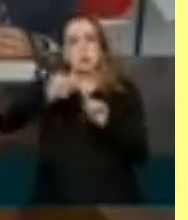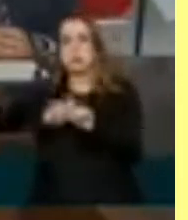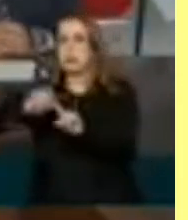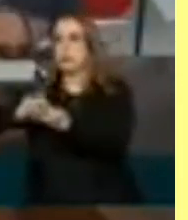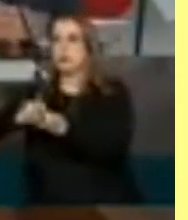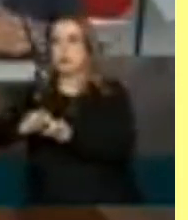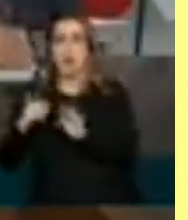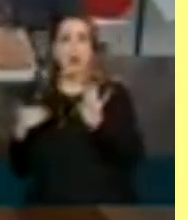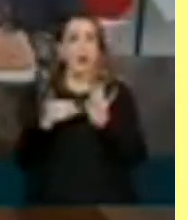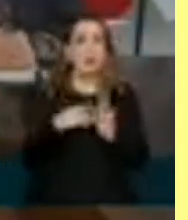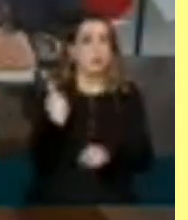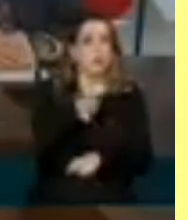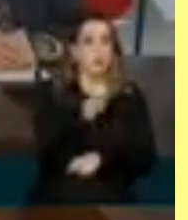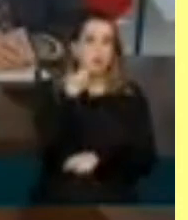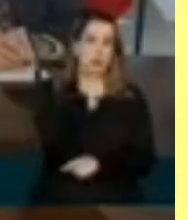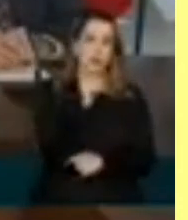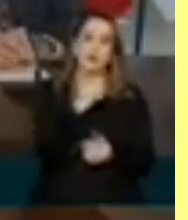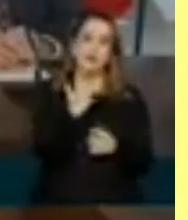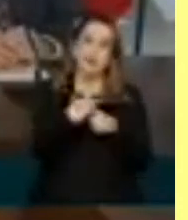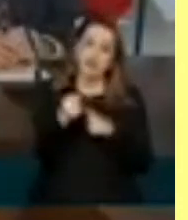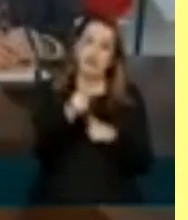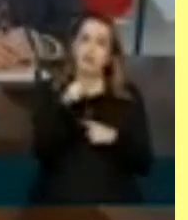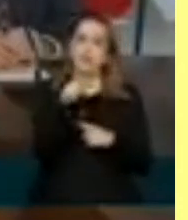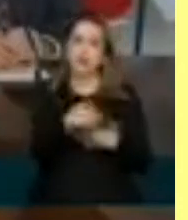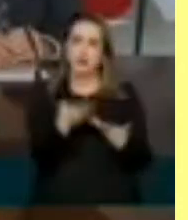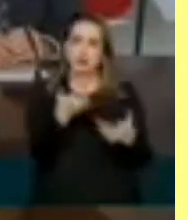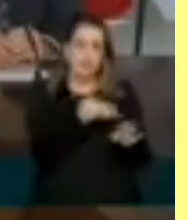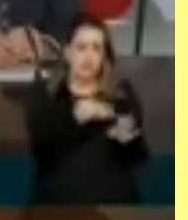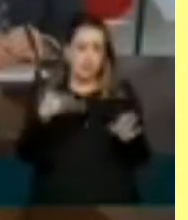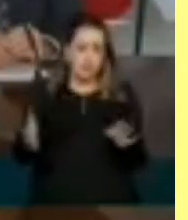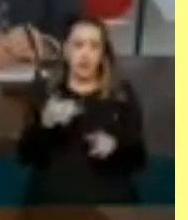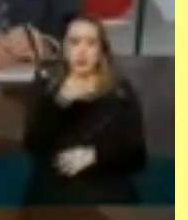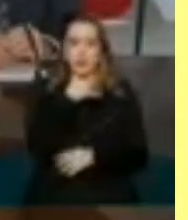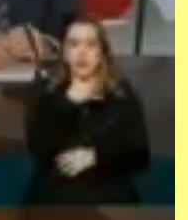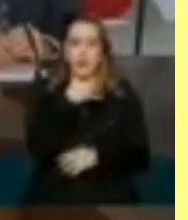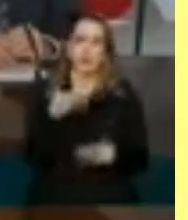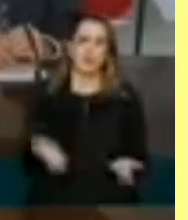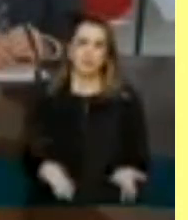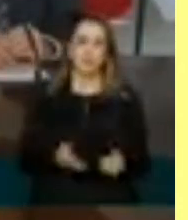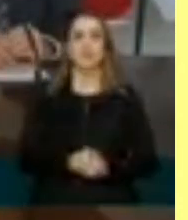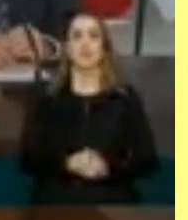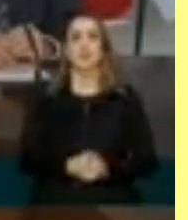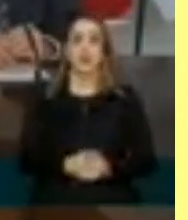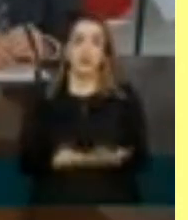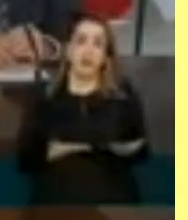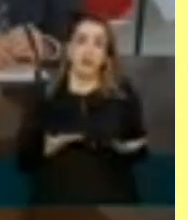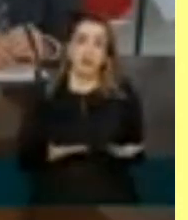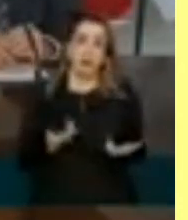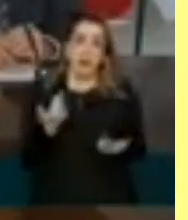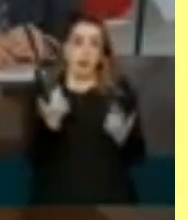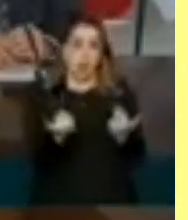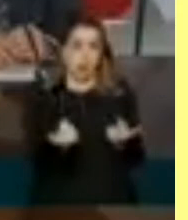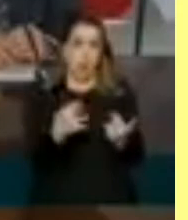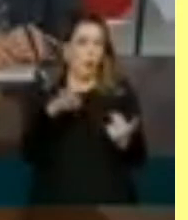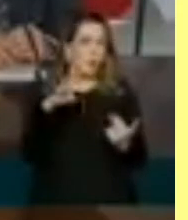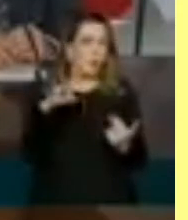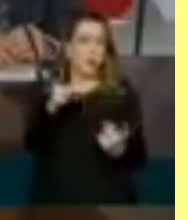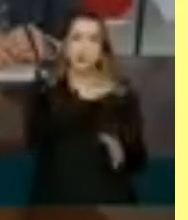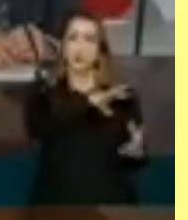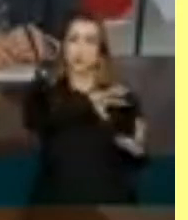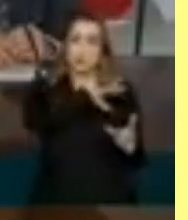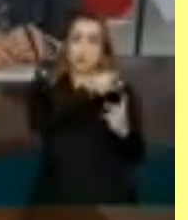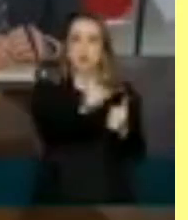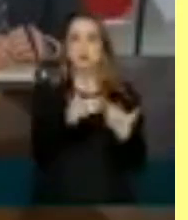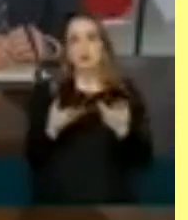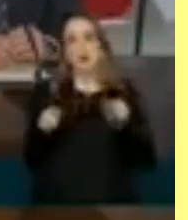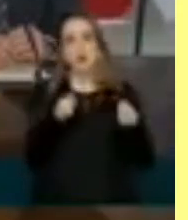até que consigamos superar a situação lamentável que temos ainda hoje. Assim como ocorreu em quase todo o mundo, as medidas